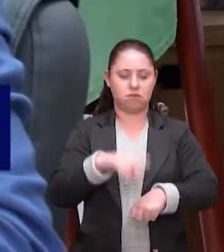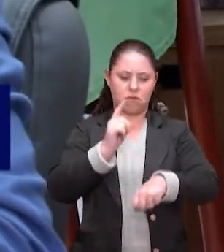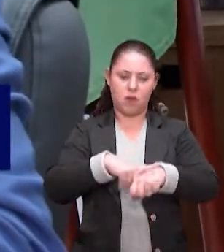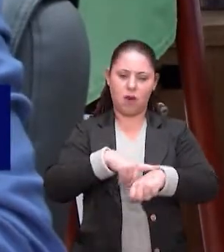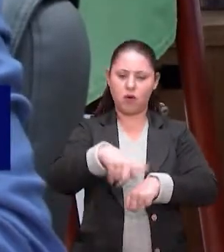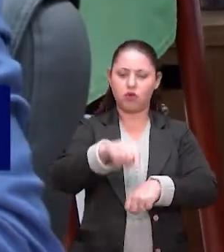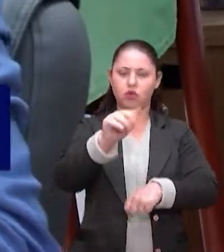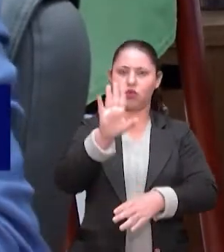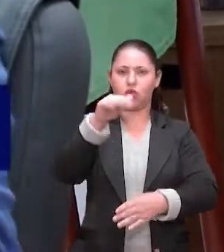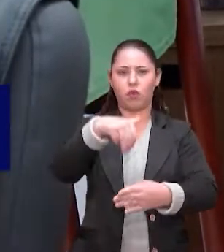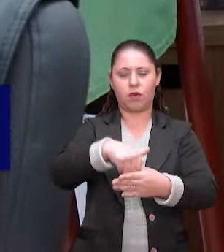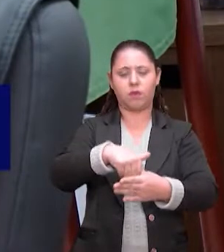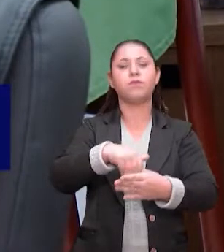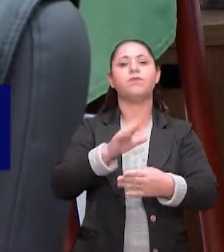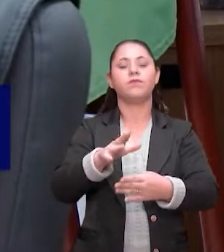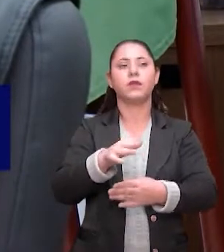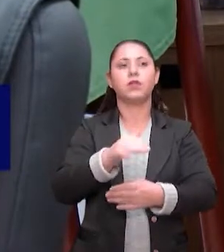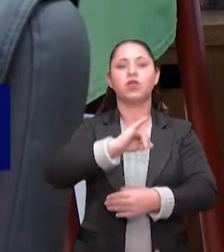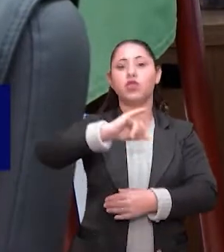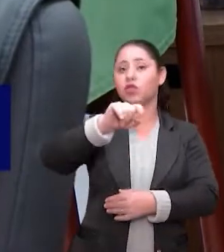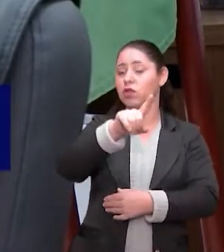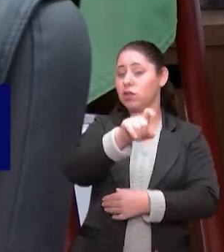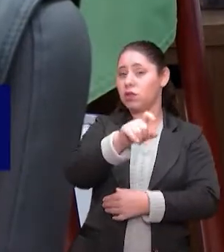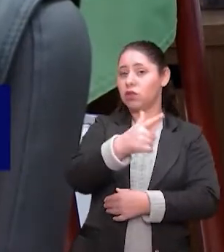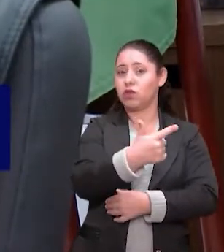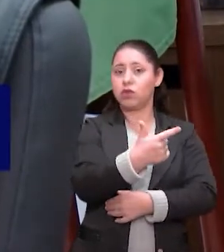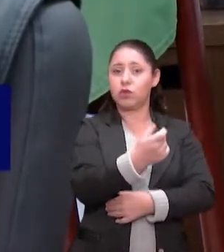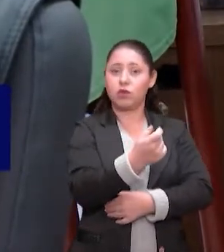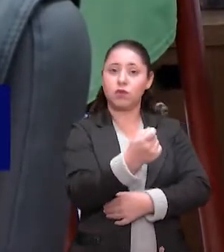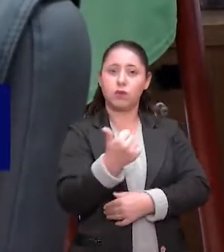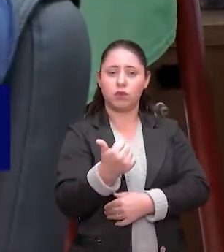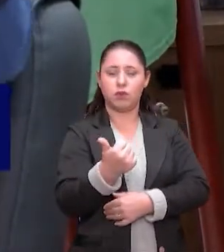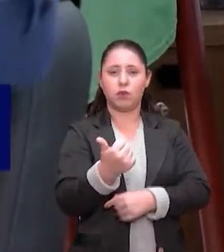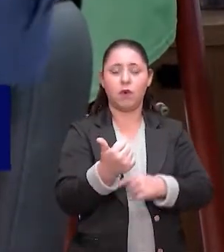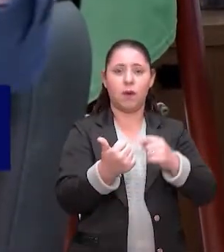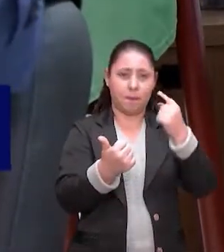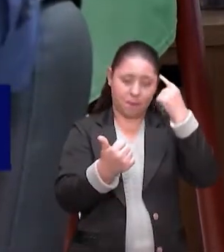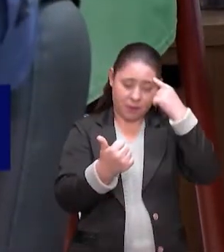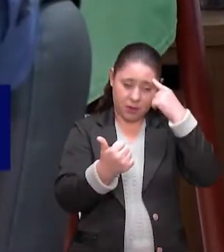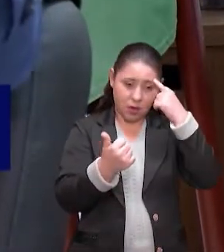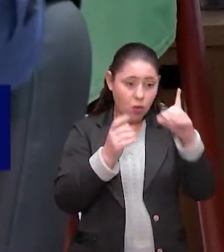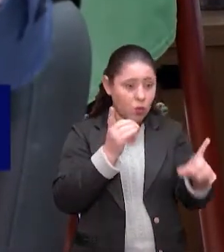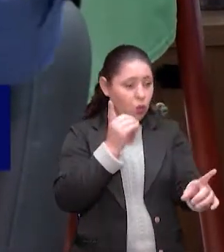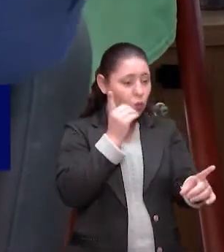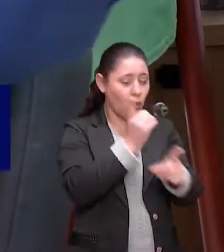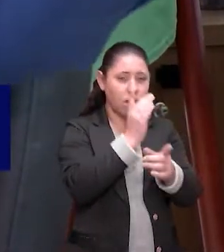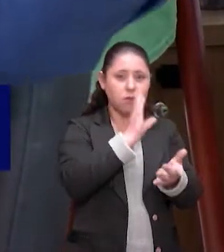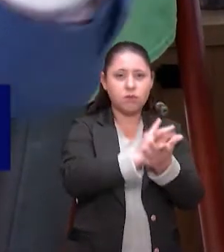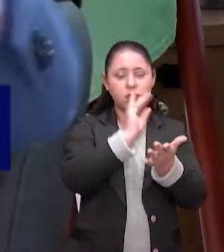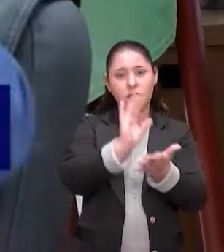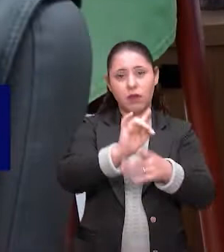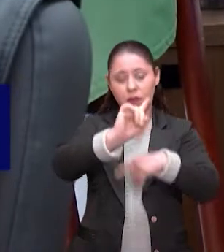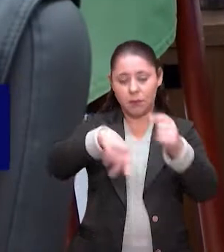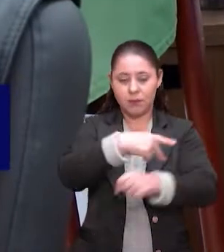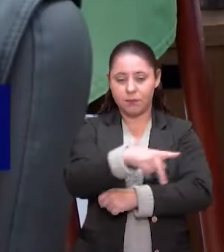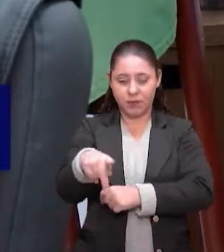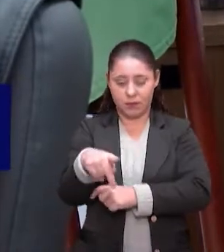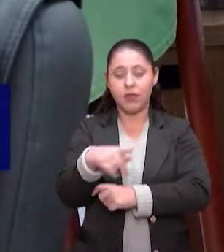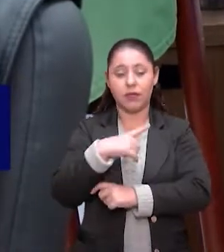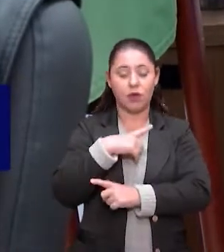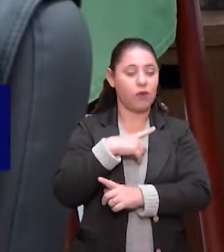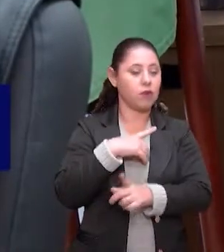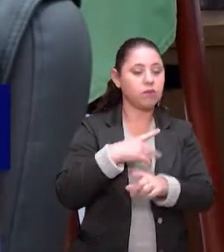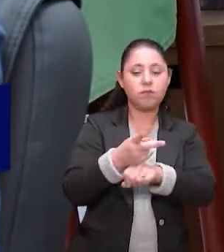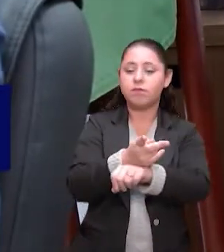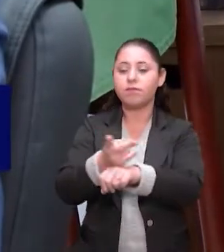Assim que ele foi eleito presidente, em janeiro de 2001, e eu até achei essa ata, procurando os arquivos, depois que eu assumi a presidência, eu fui procurar